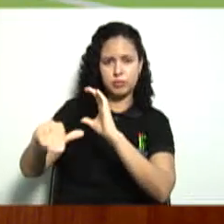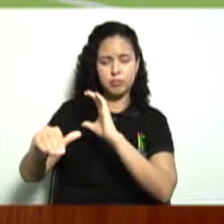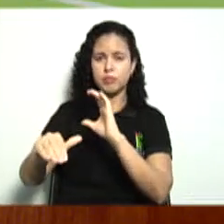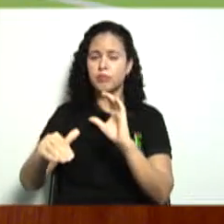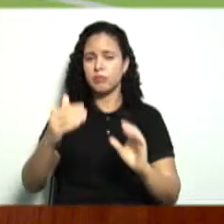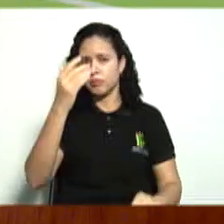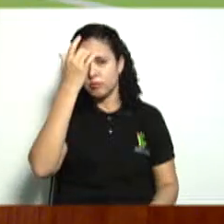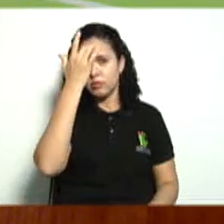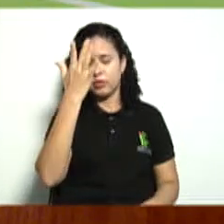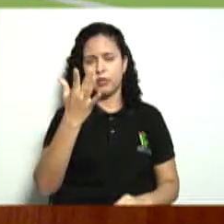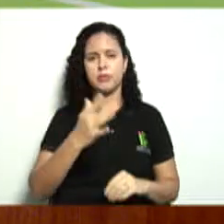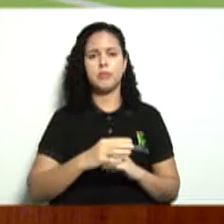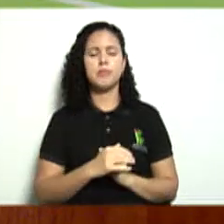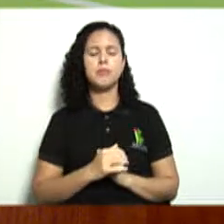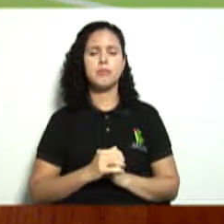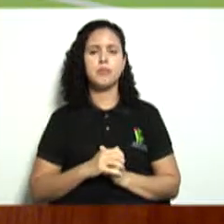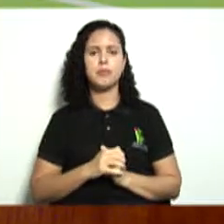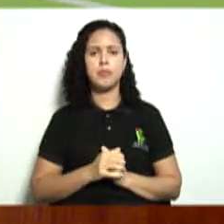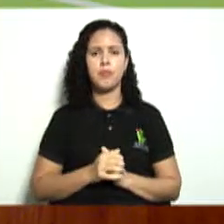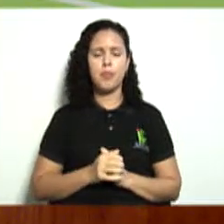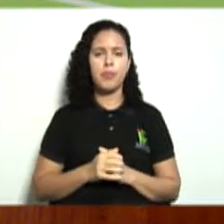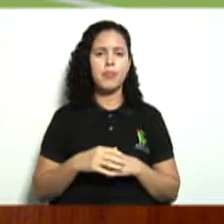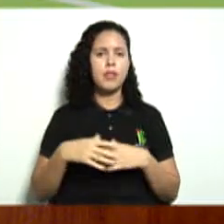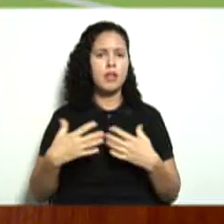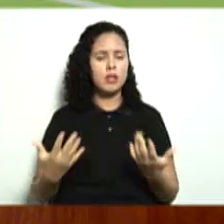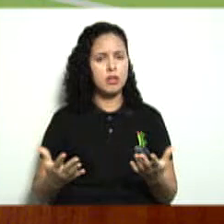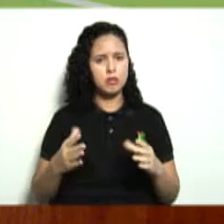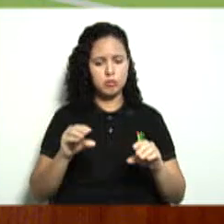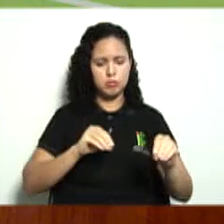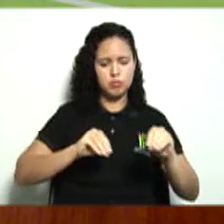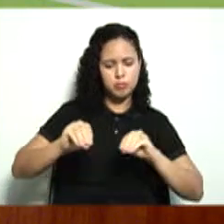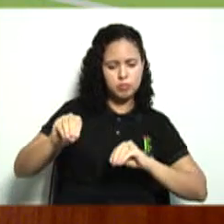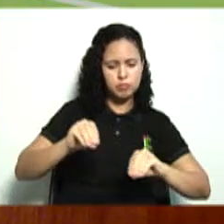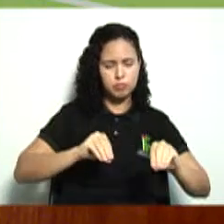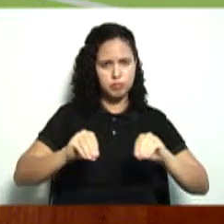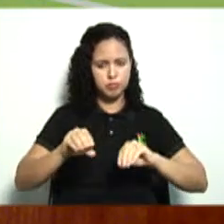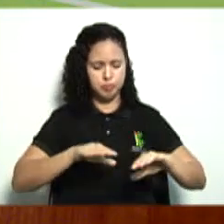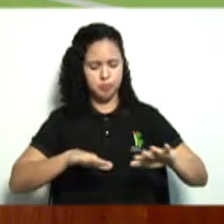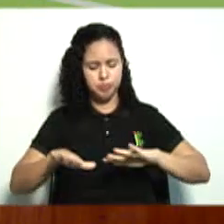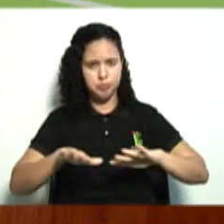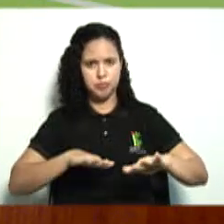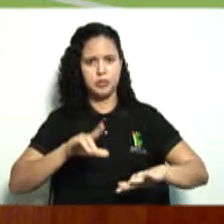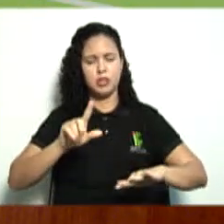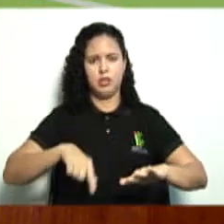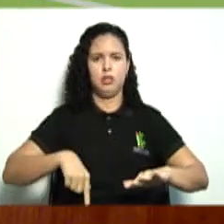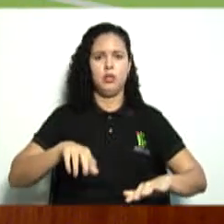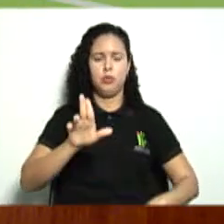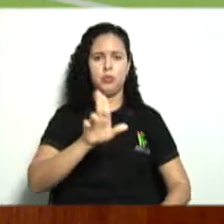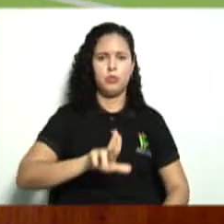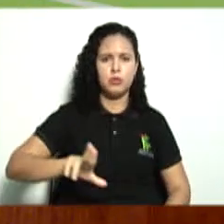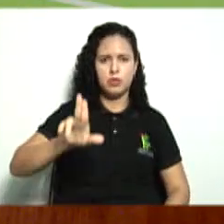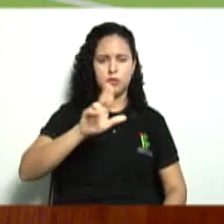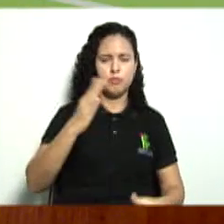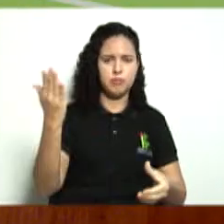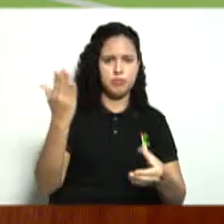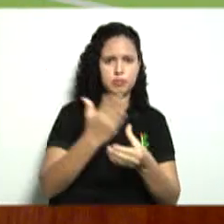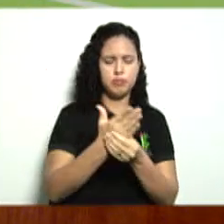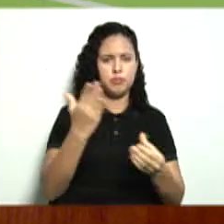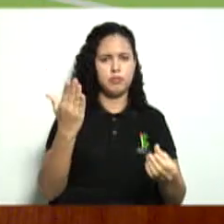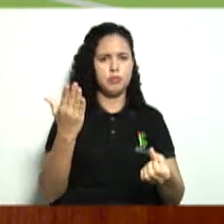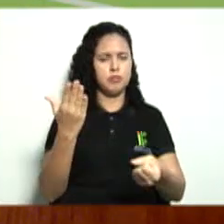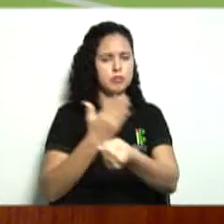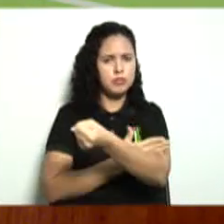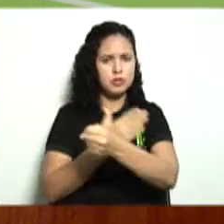Então, essa parte de você movimentar nada mais é do que você fazer a manipulação dos seus arquivos. Eu posso gravar,